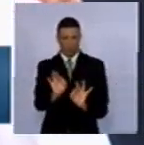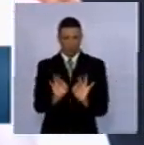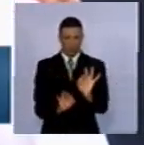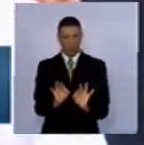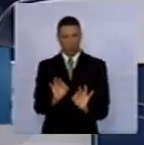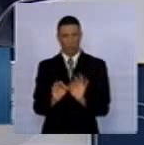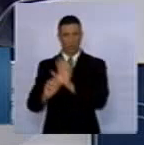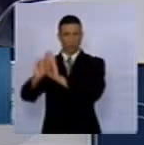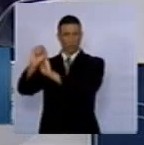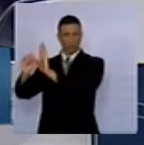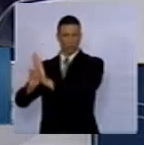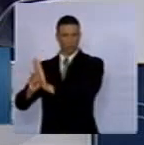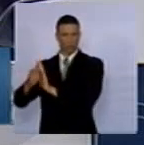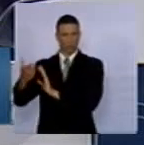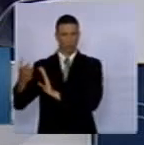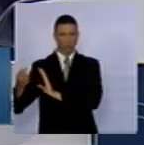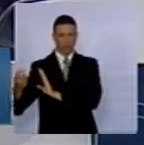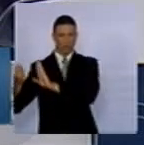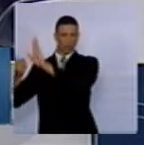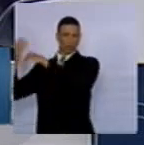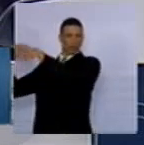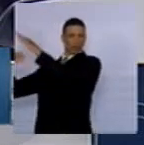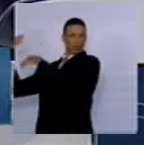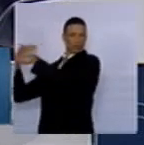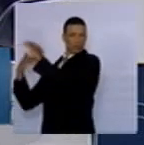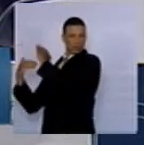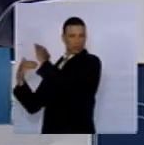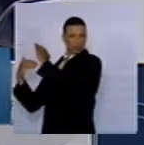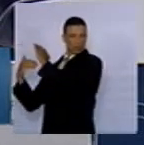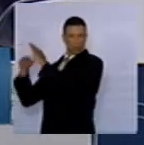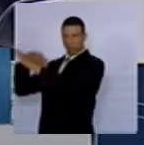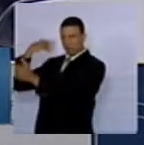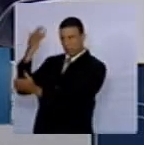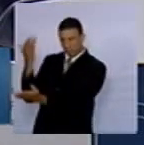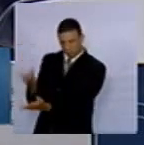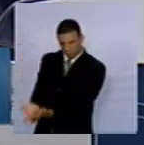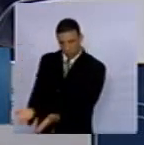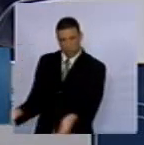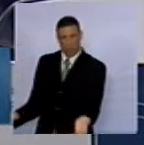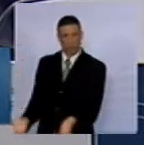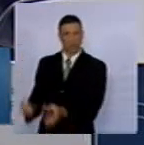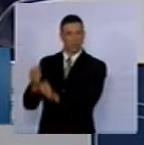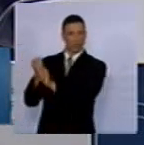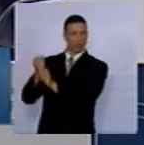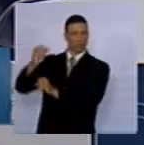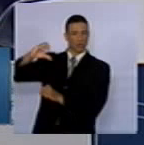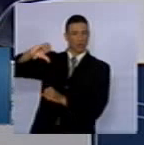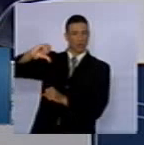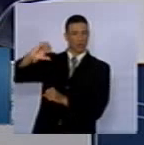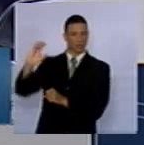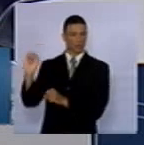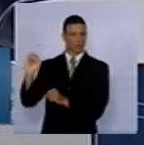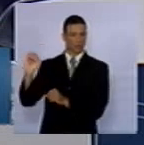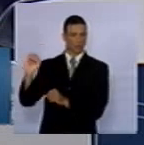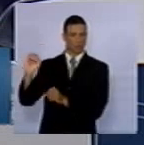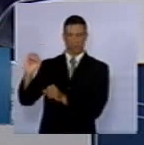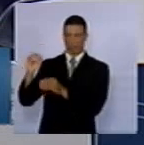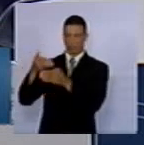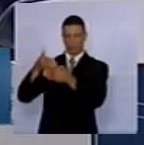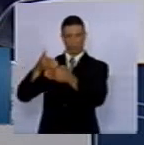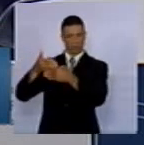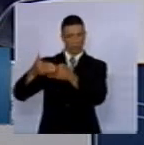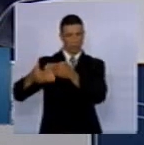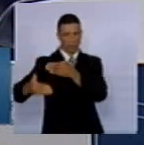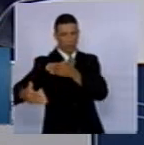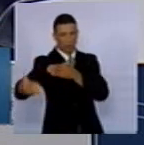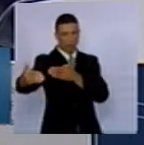a ser revistas por novos Marcos regulatórios a partir dos anos 90 e esses Marcos relatório a